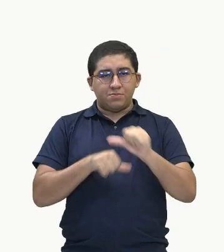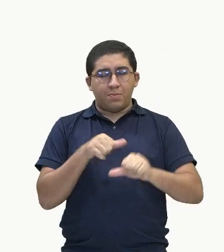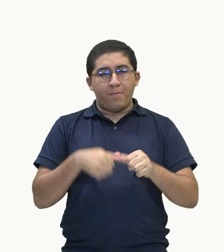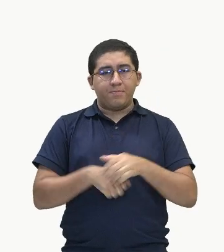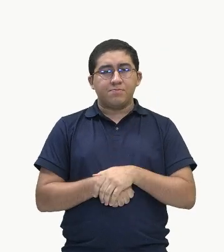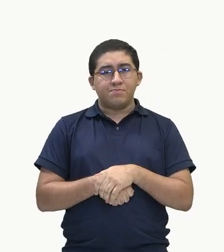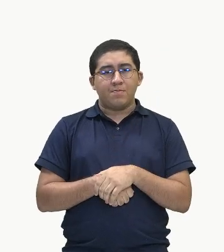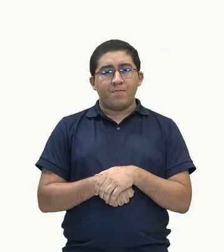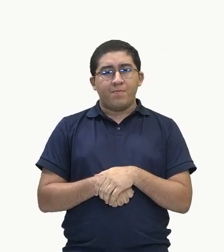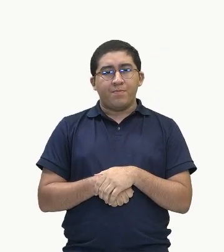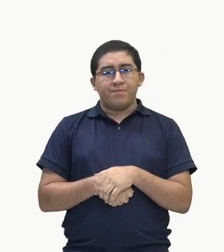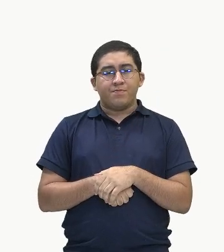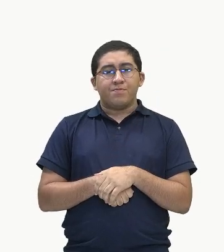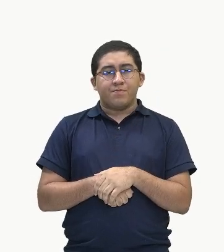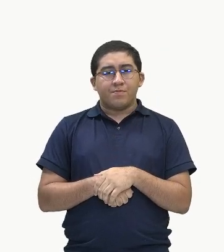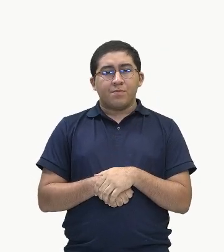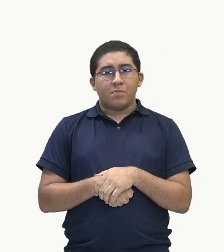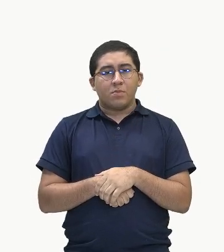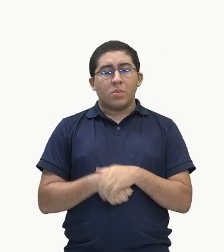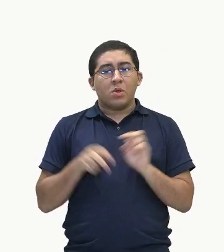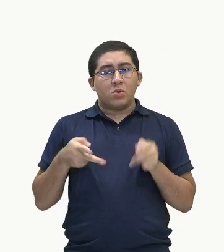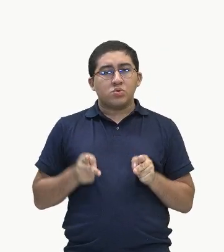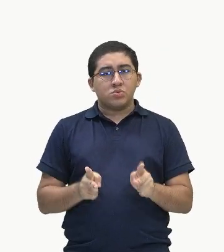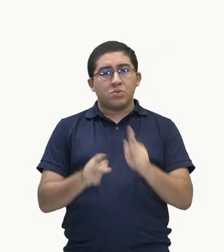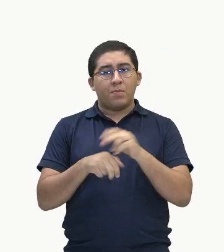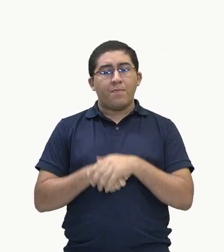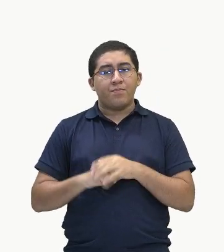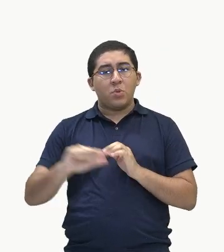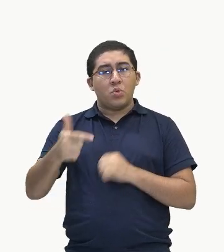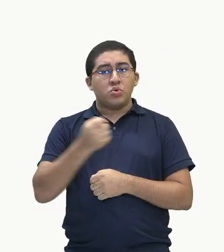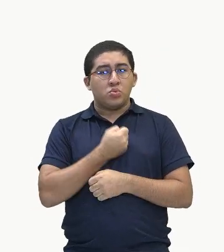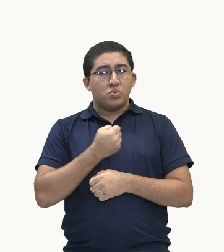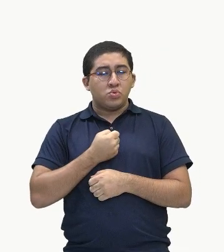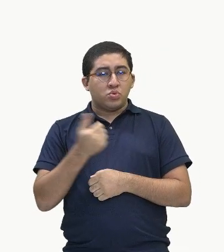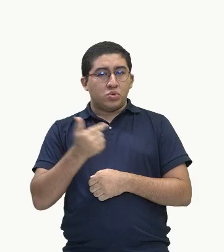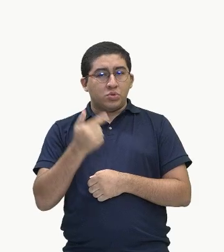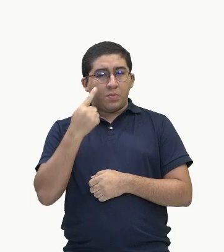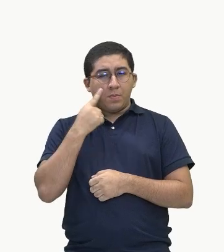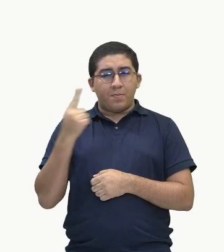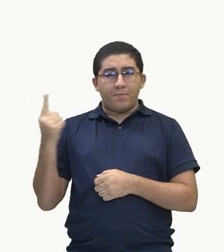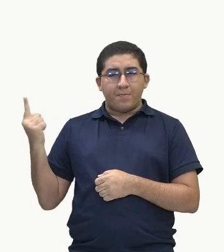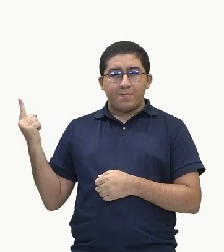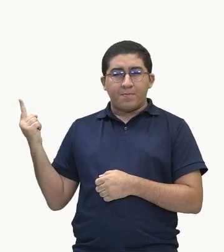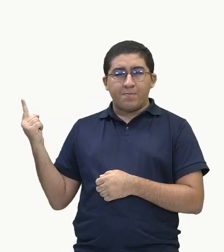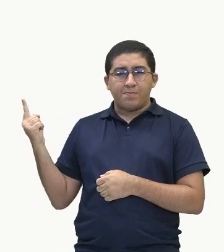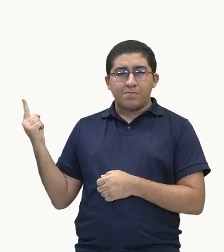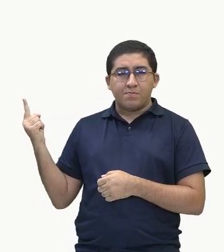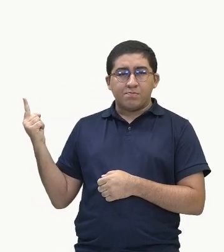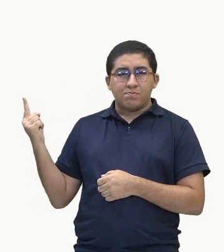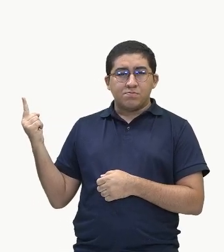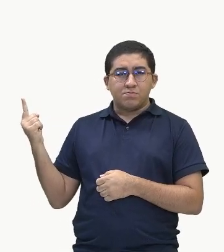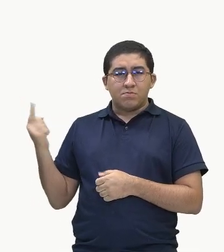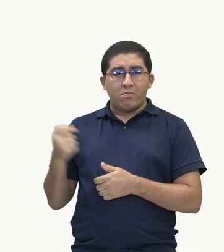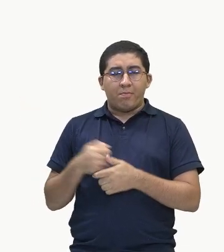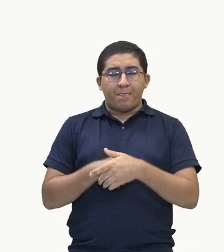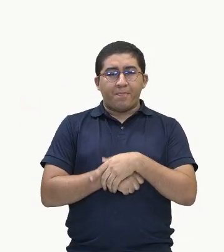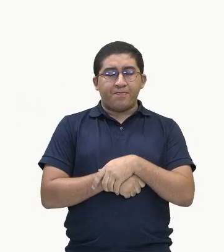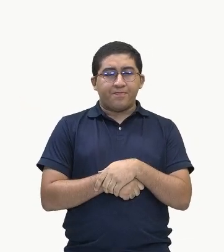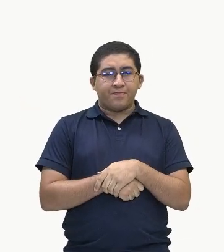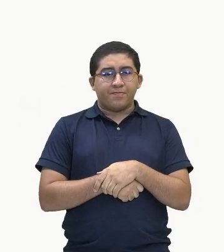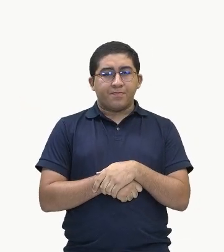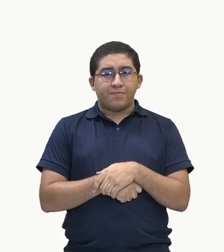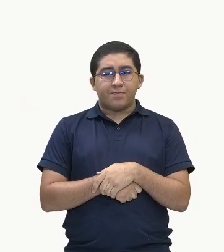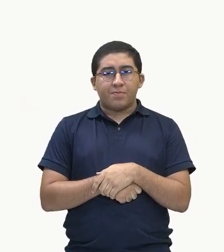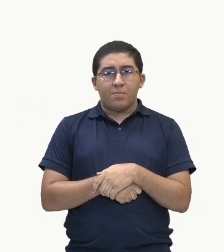aí comigo. Então, electric eels are capable of electricity. Lembram